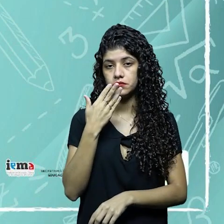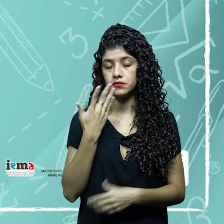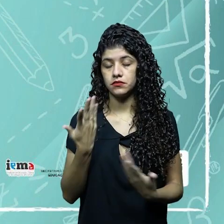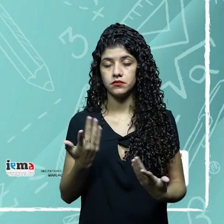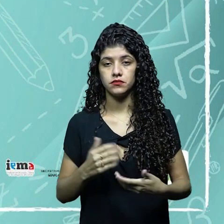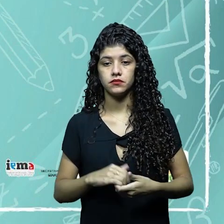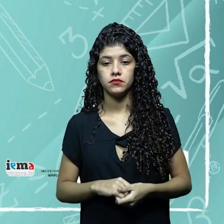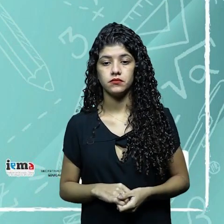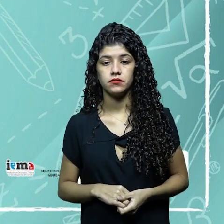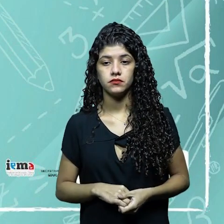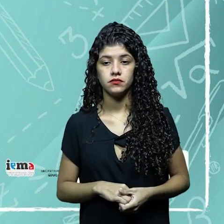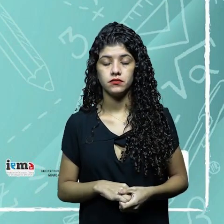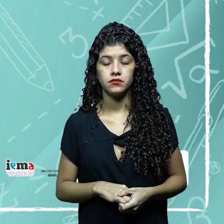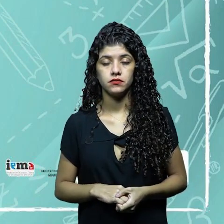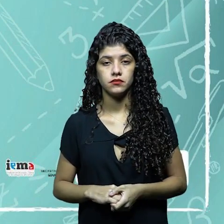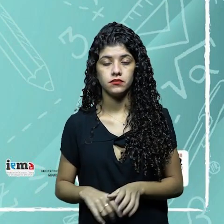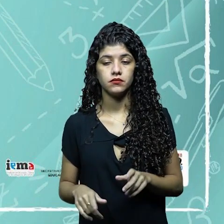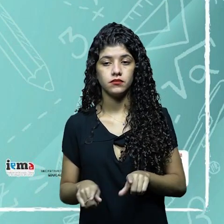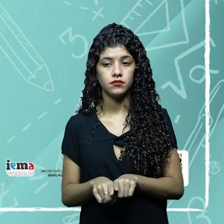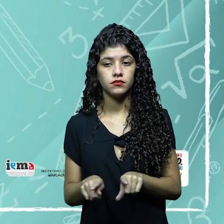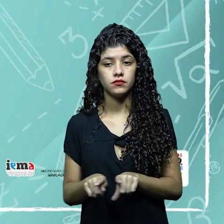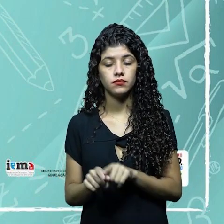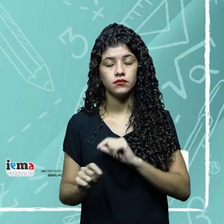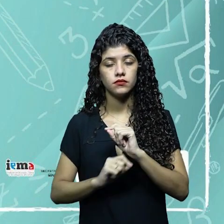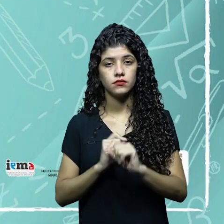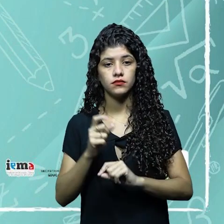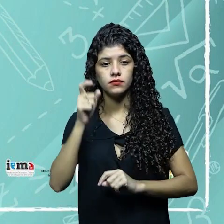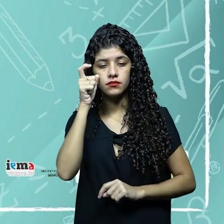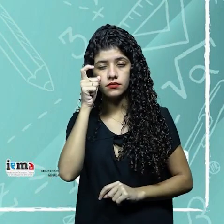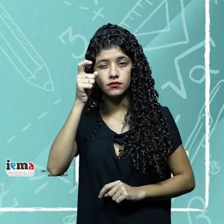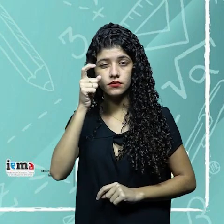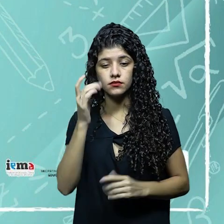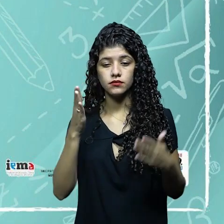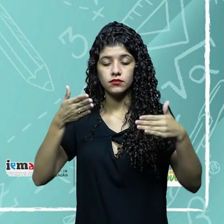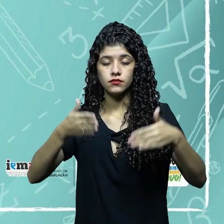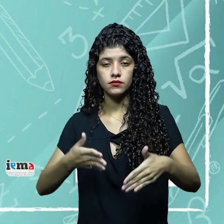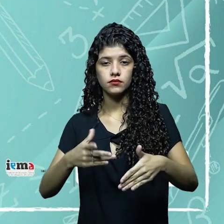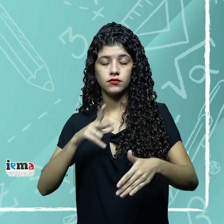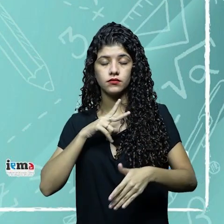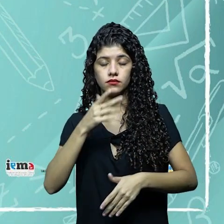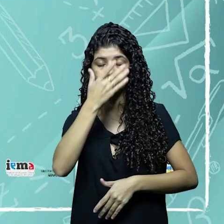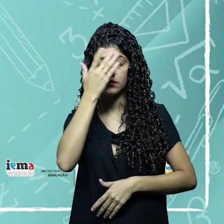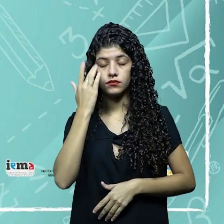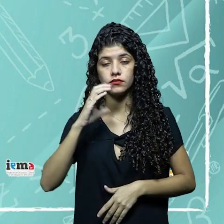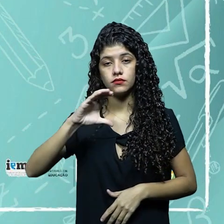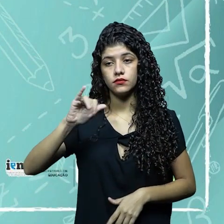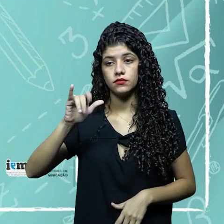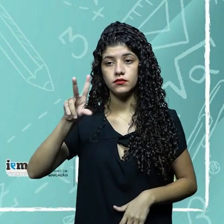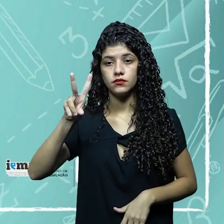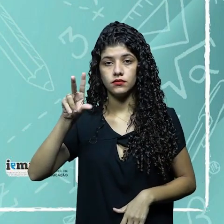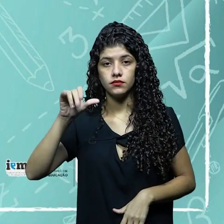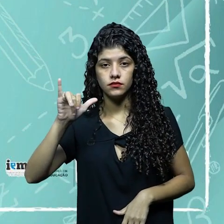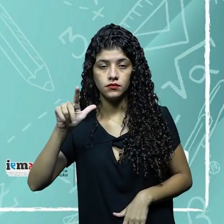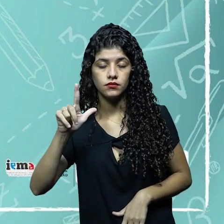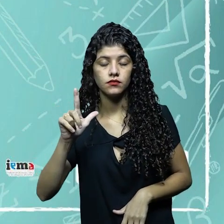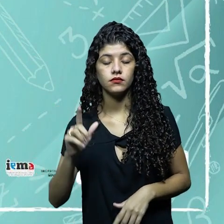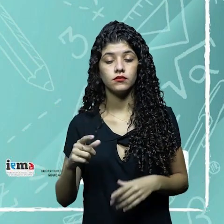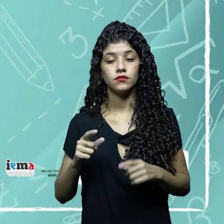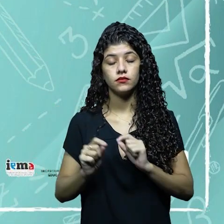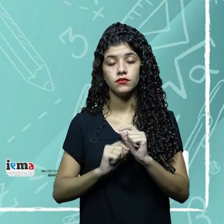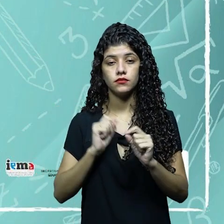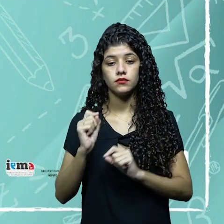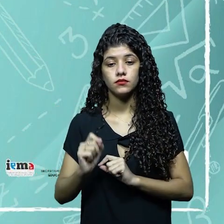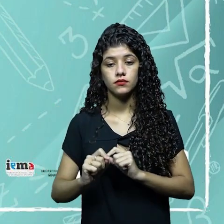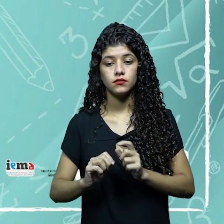completo, tá? E é interessante também a questão da achúria, mais voltado para o pessoal de civil, que não é o caso de vocês,